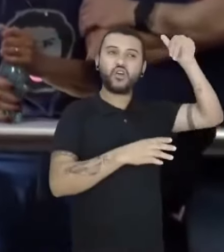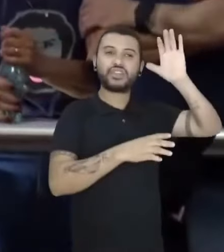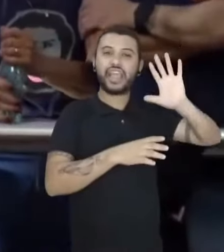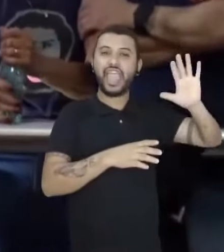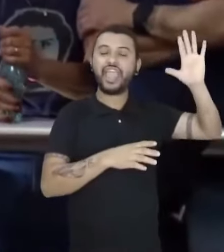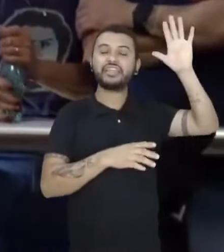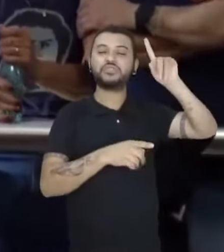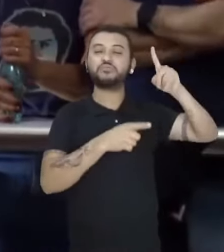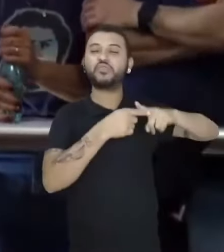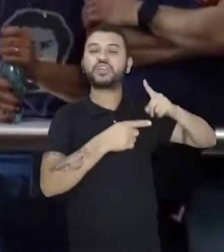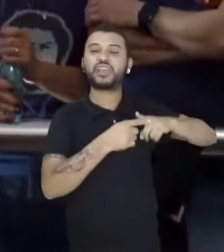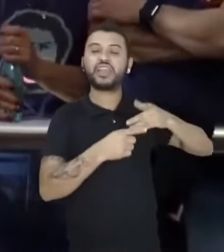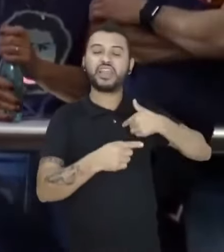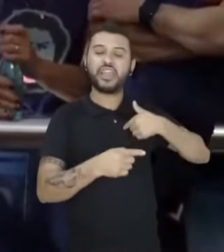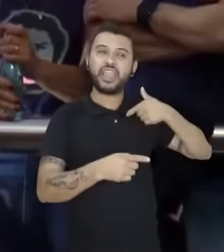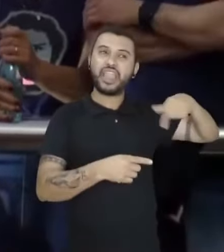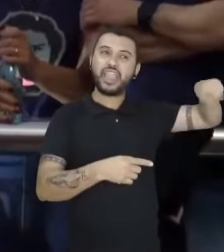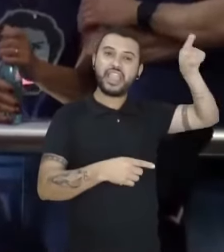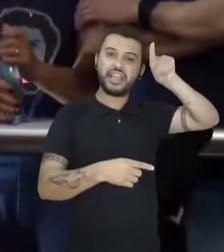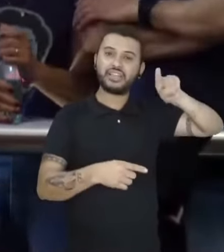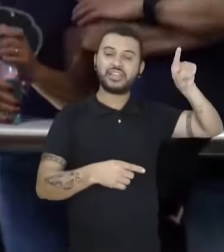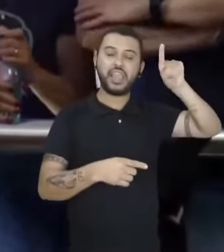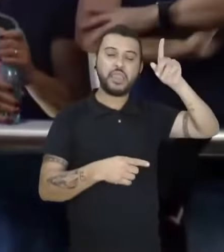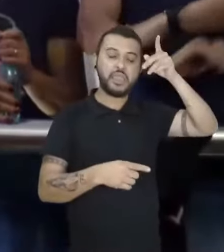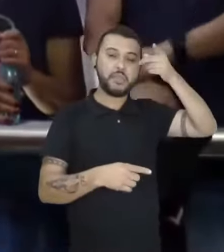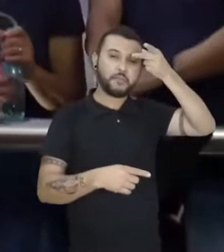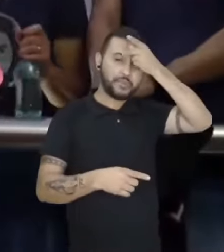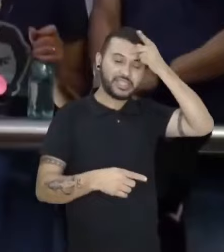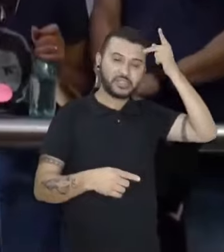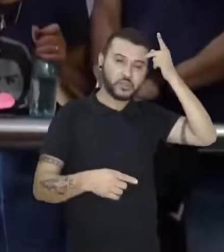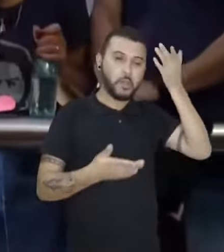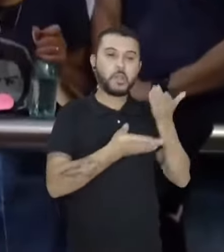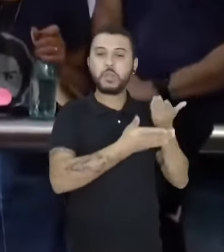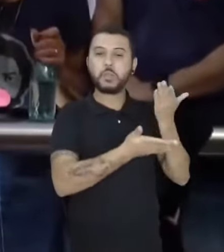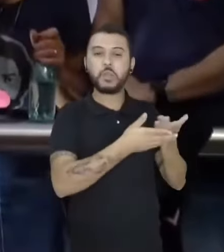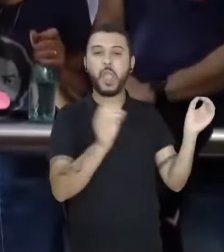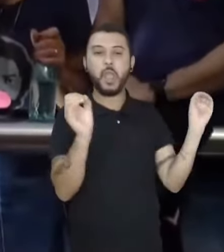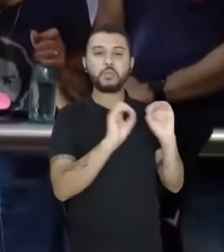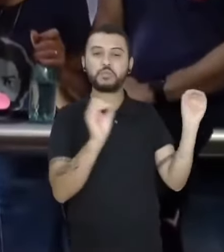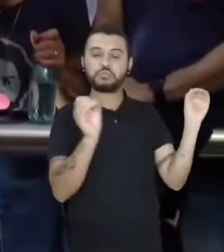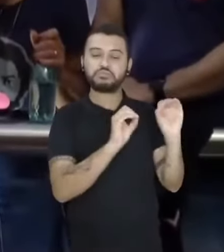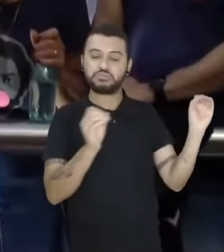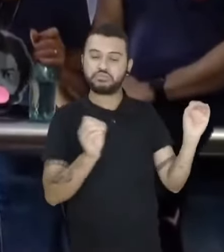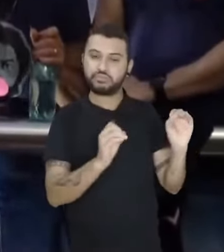Nordeste porque o Nordeste só tem analfabeto.